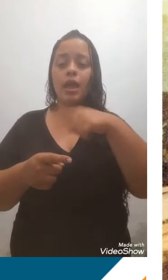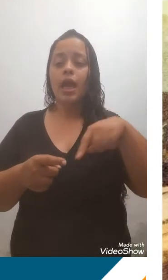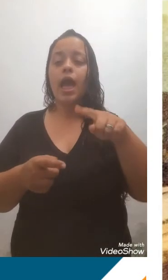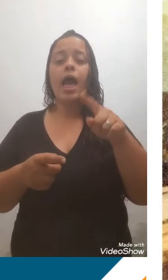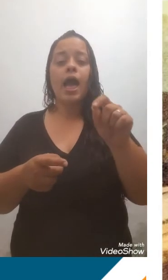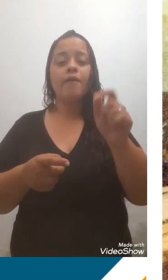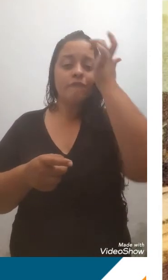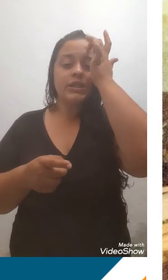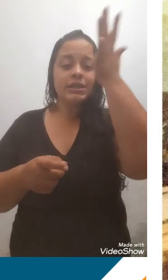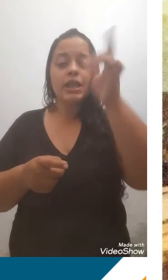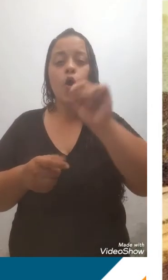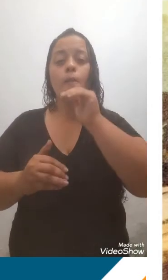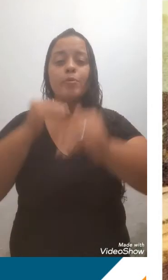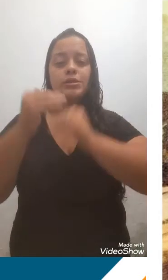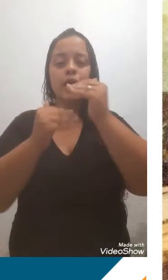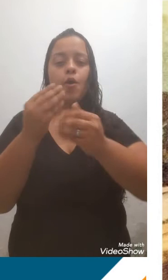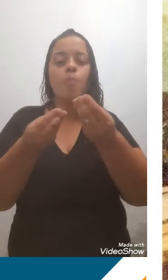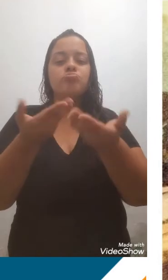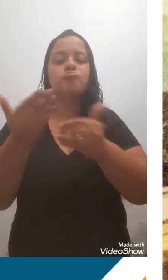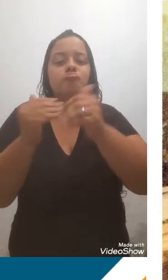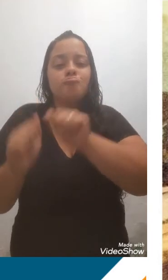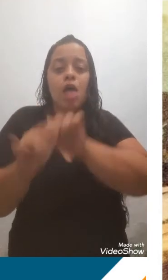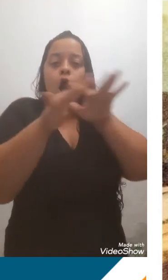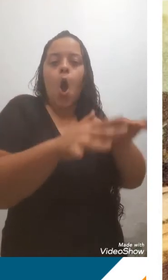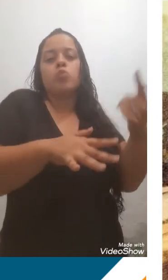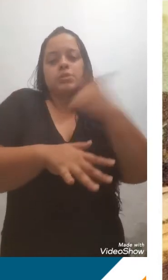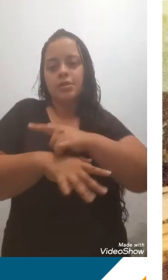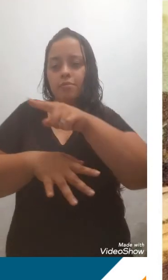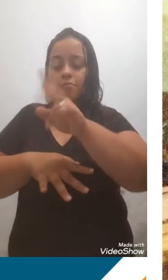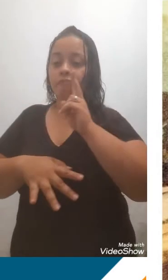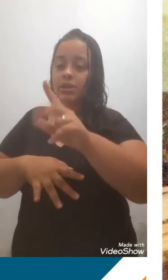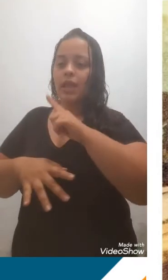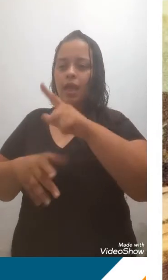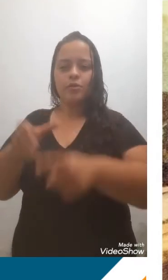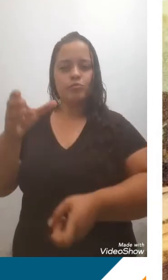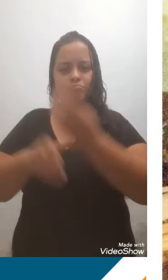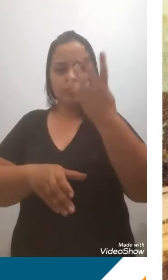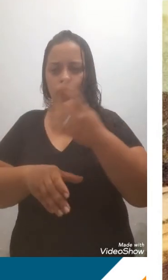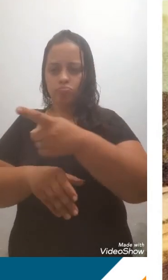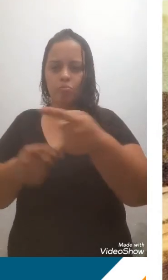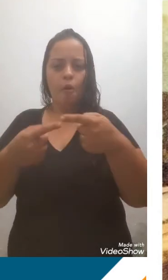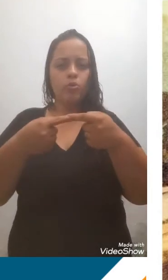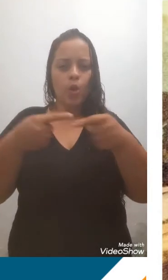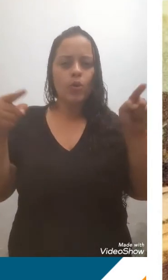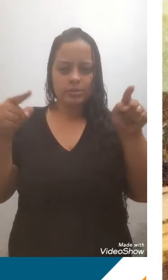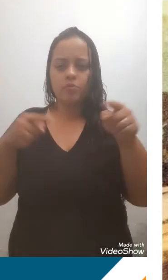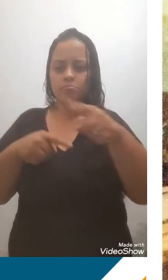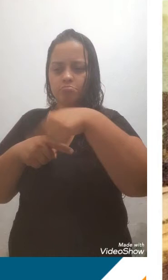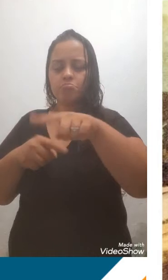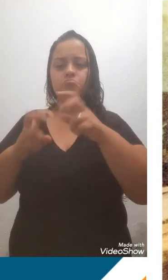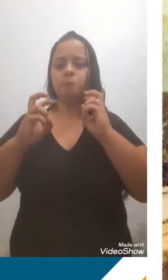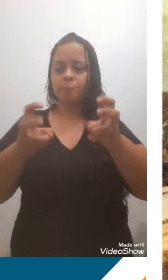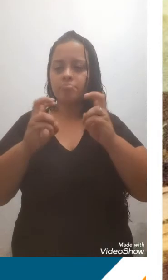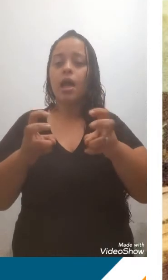porque facilitou muito o processo de migração. A gente vê nessa imagem a inauguração de uma ferrovia no interior da Inglaterra, e essas ferrovias